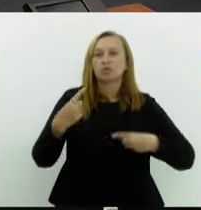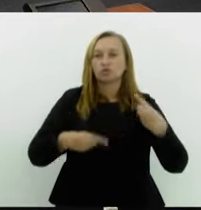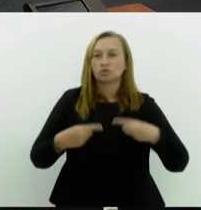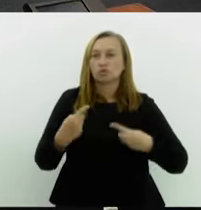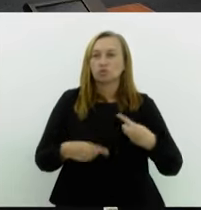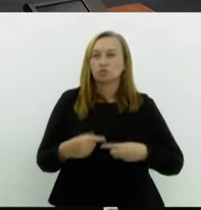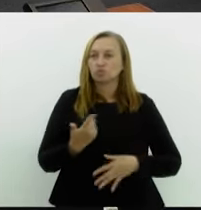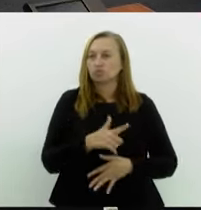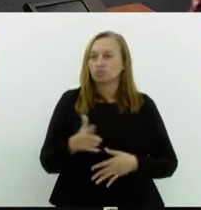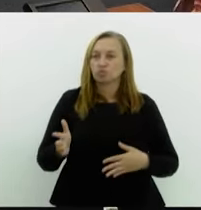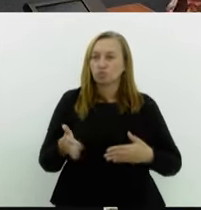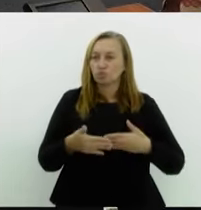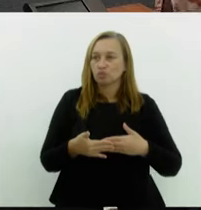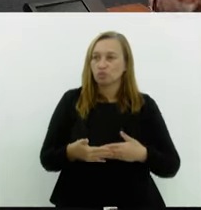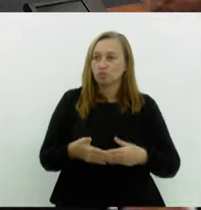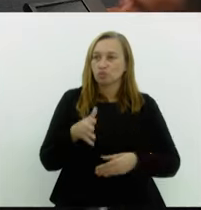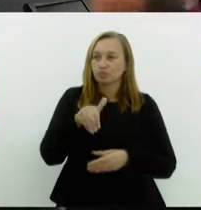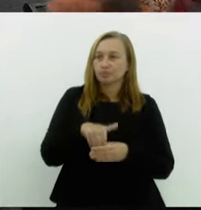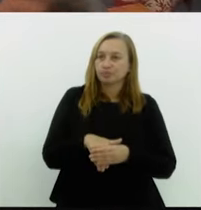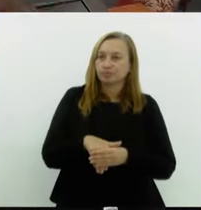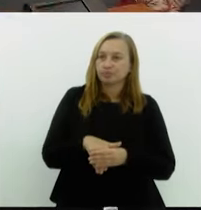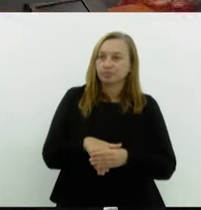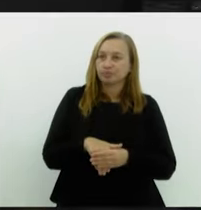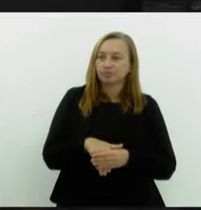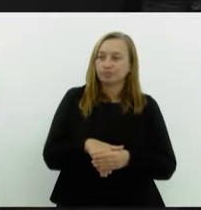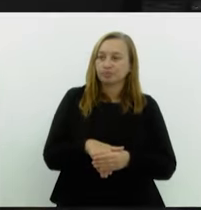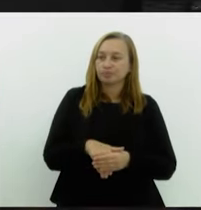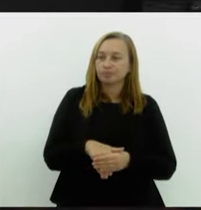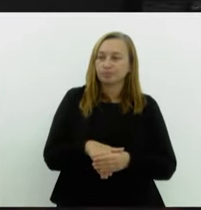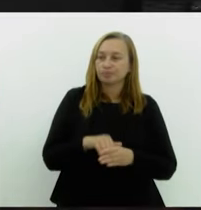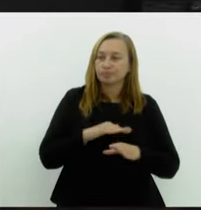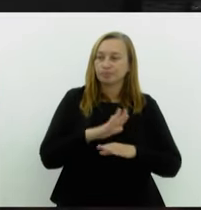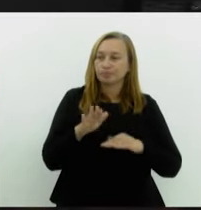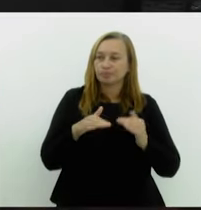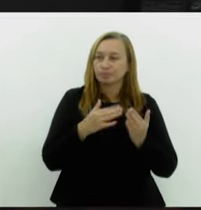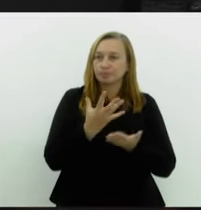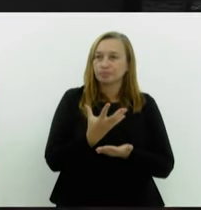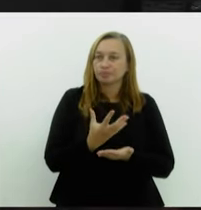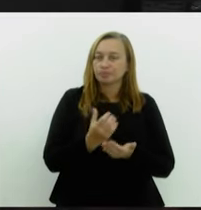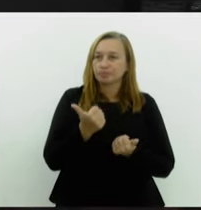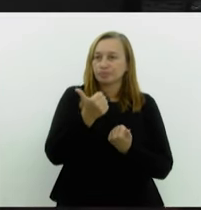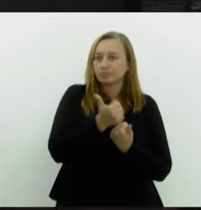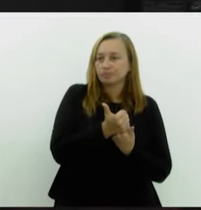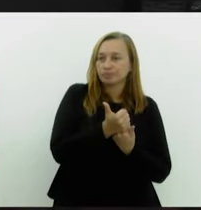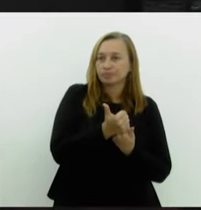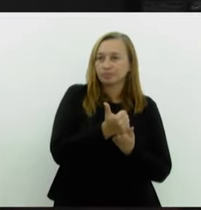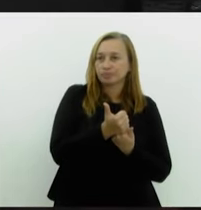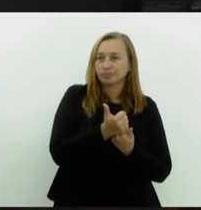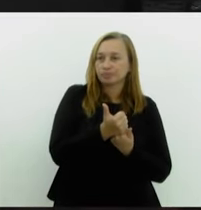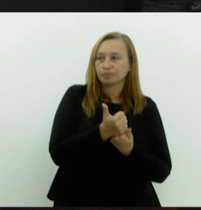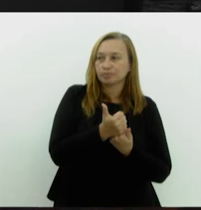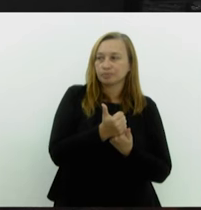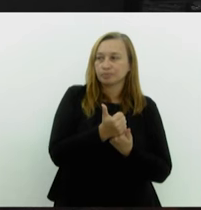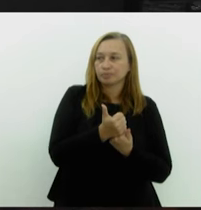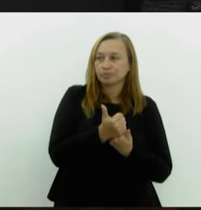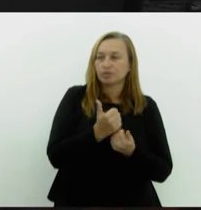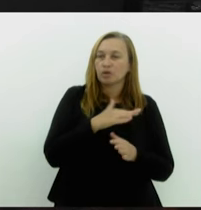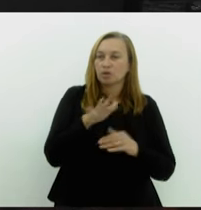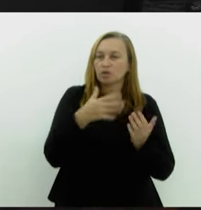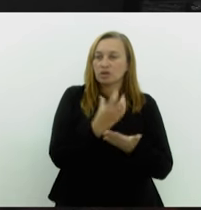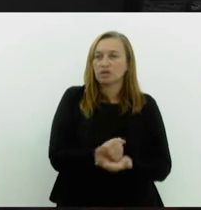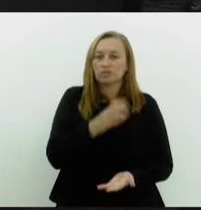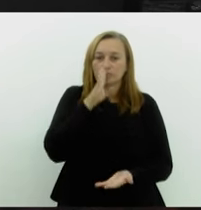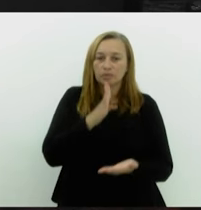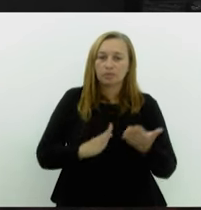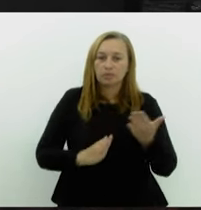discussão. Não havendo quem queira discutir, encerrada a discussão. Em votação, substitutivo, os senhores que aprovam permaneçam